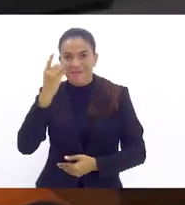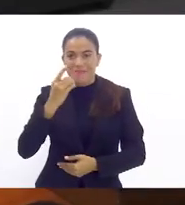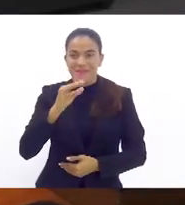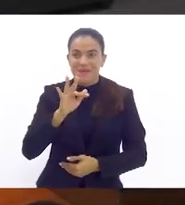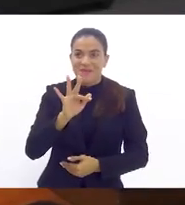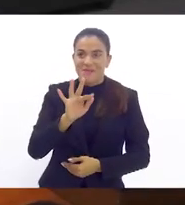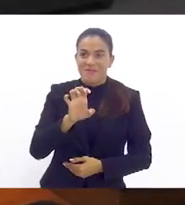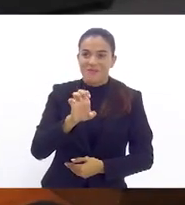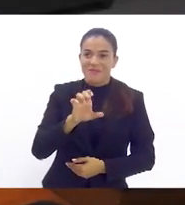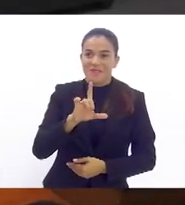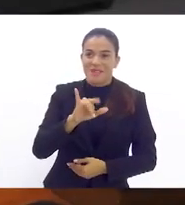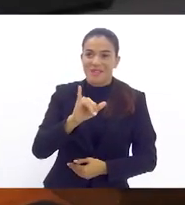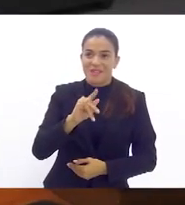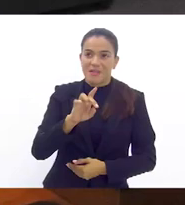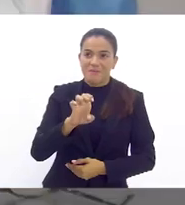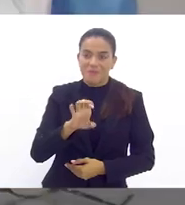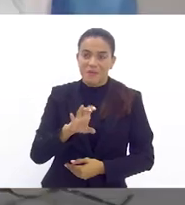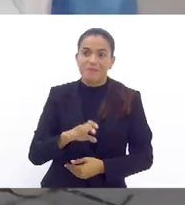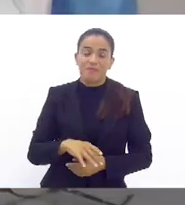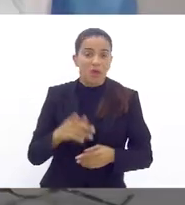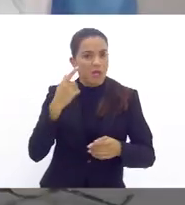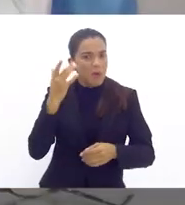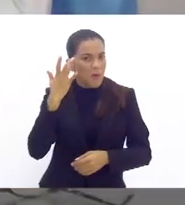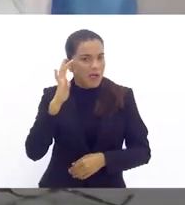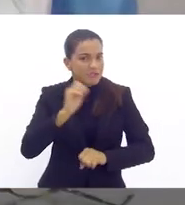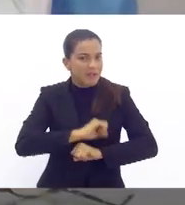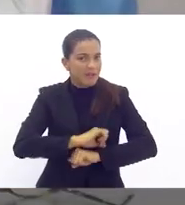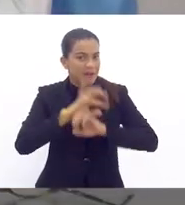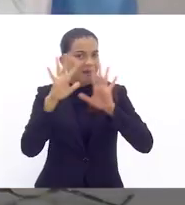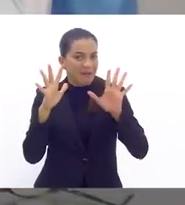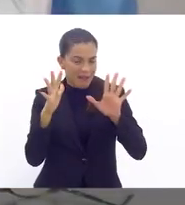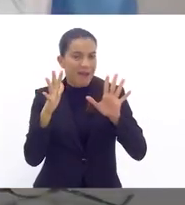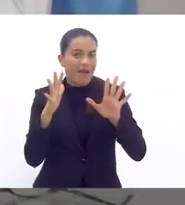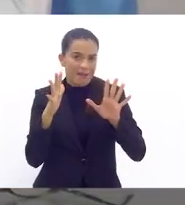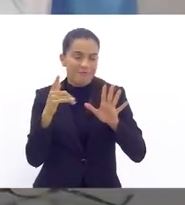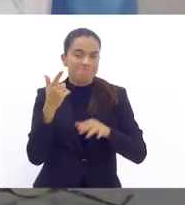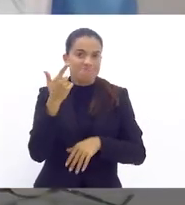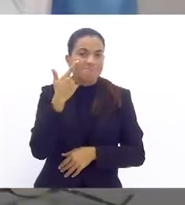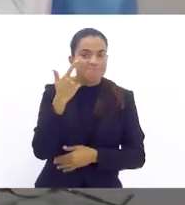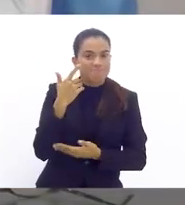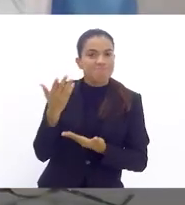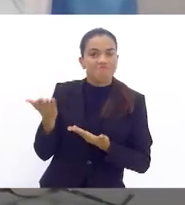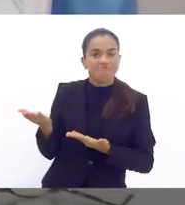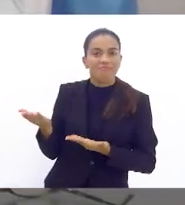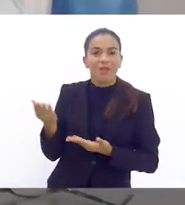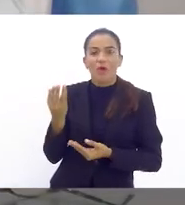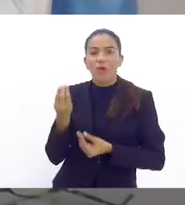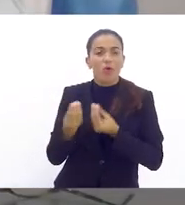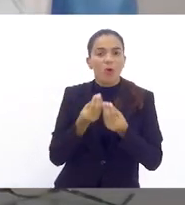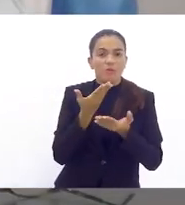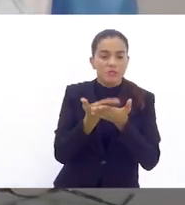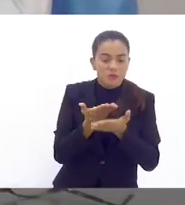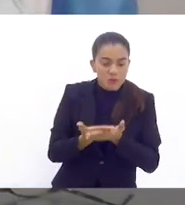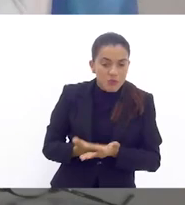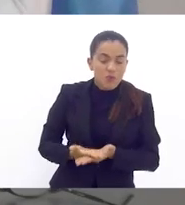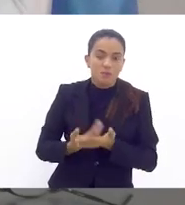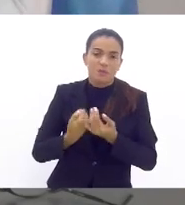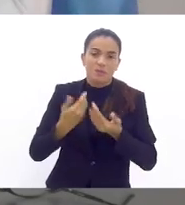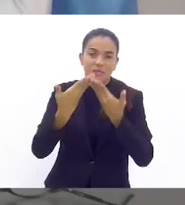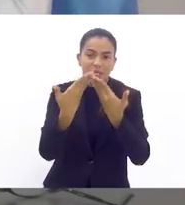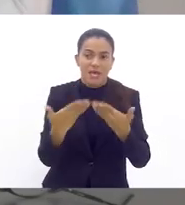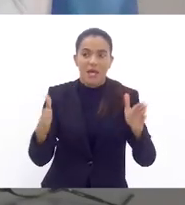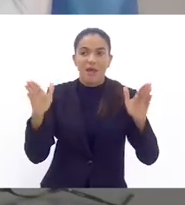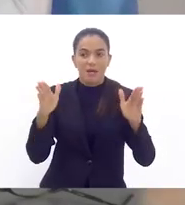evidente aqui, nessa nossa busca de iniciativas que possam ajudar a enfrentar esse problema, a necessidade de que esse estudo seja feito de forma mais ampla,